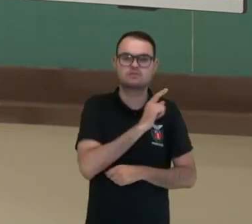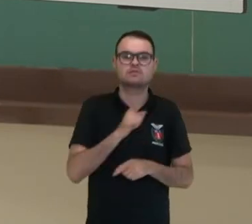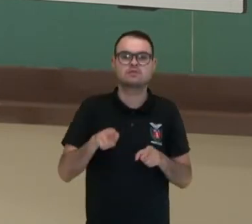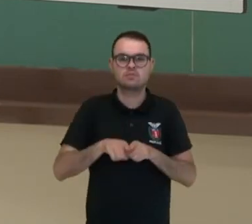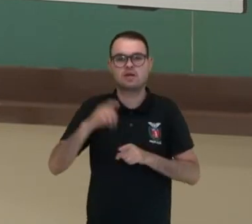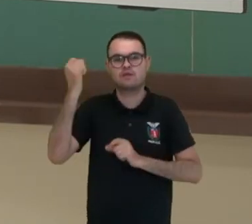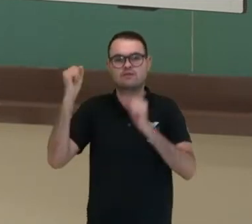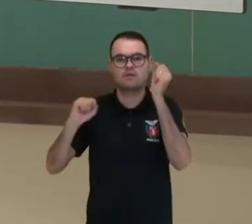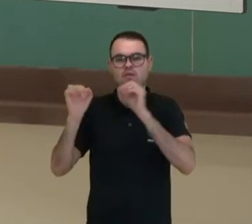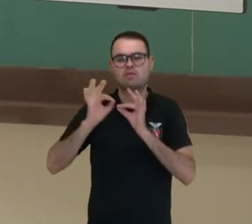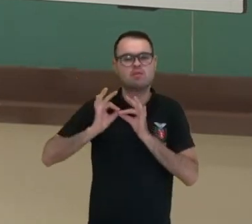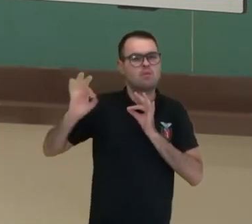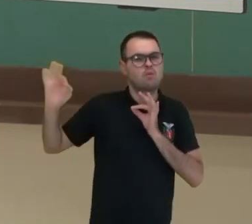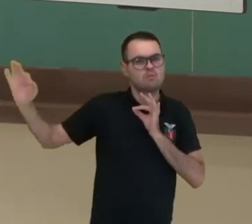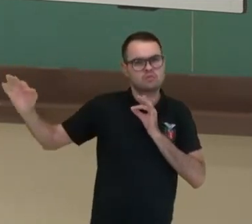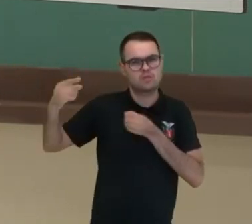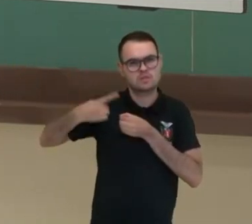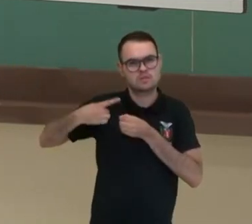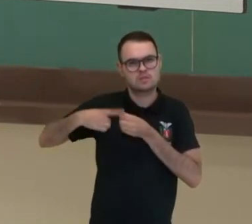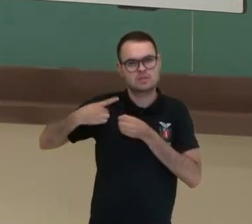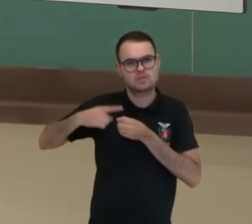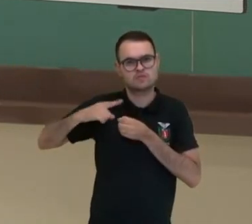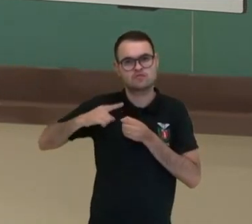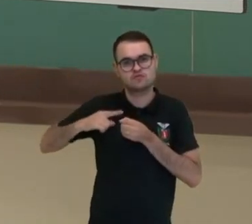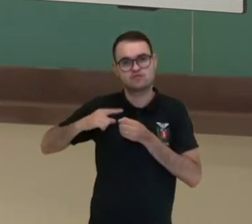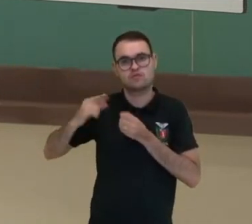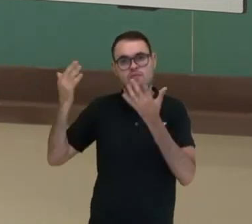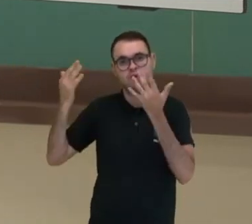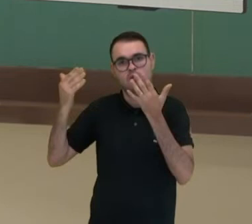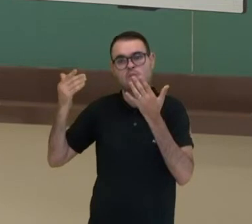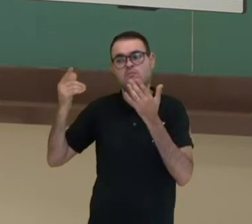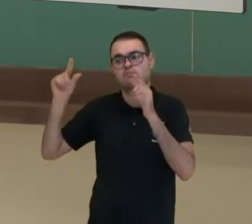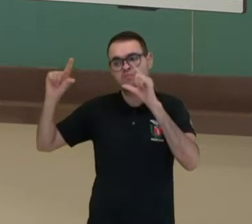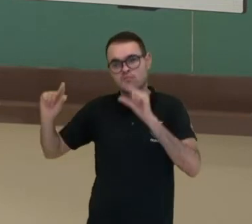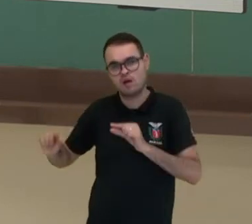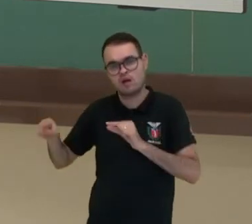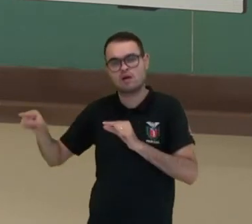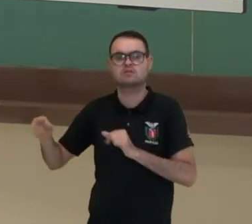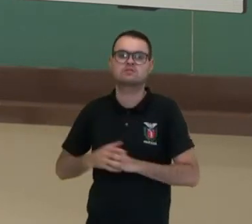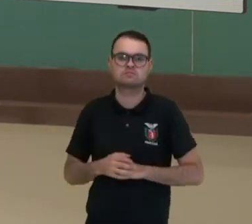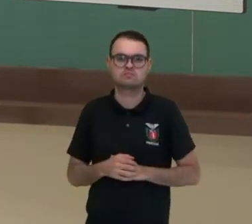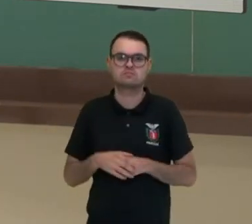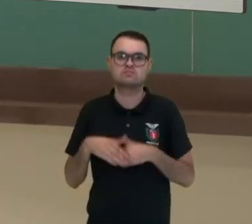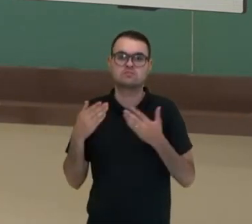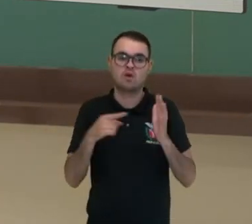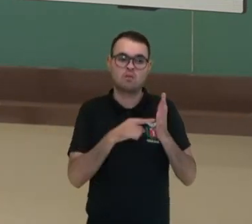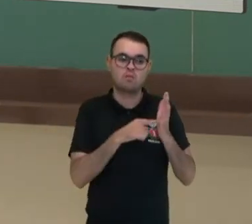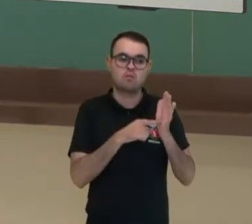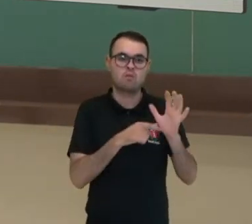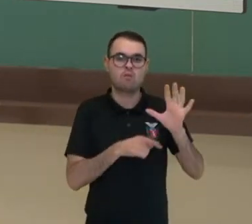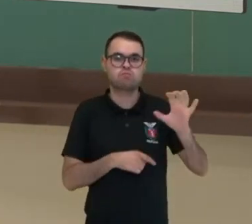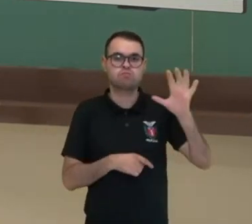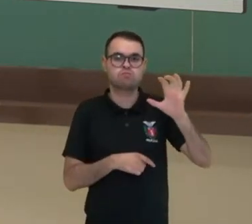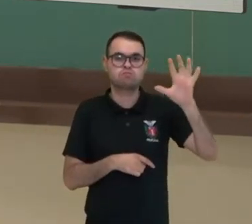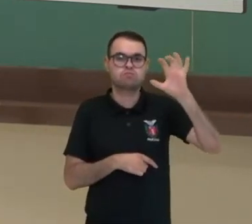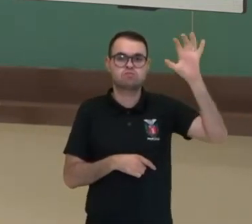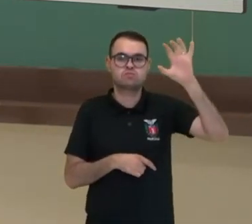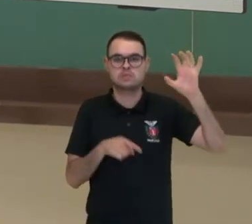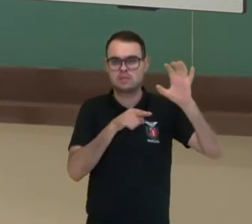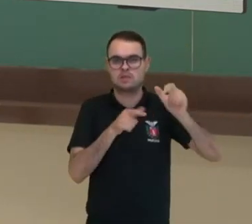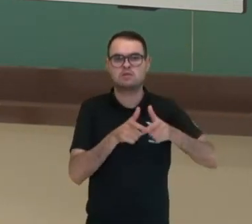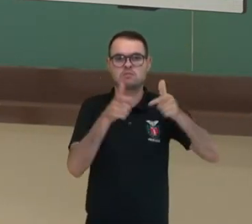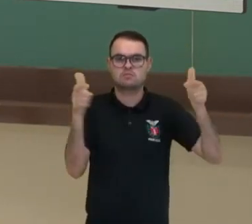ficando longe da cidade, onde você tinha mão de obra barata. Com a máquina a carvão, isso permitia você construir